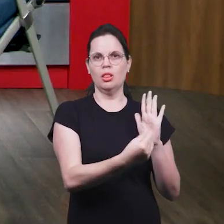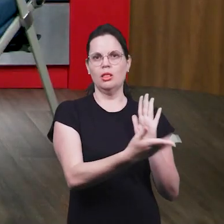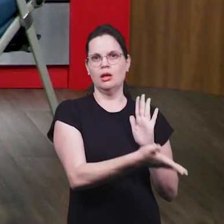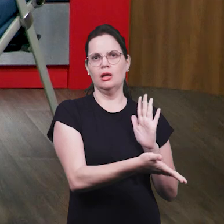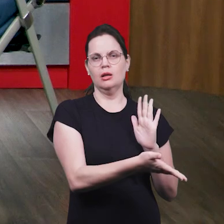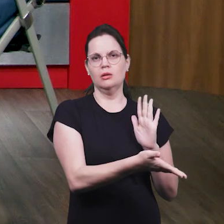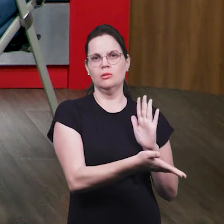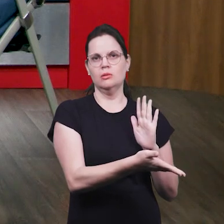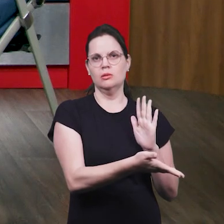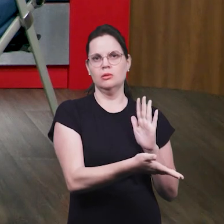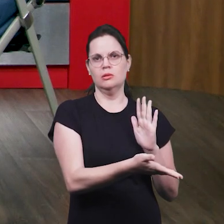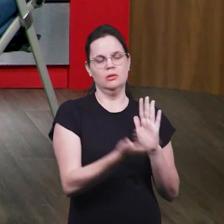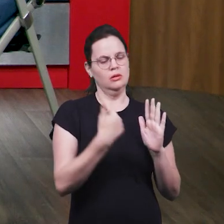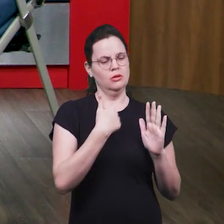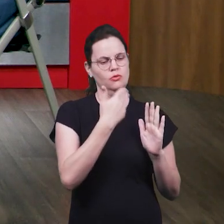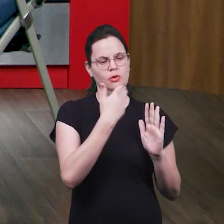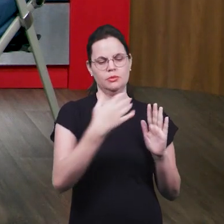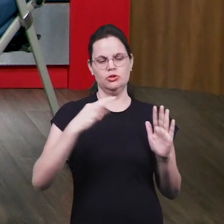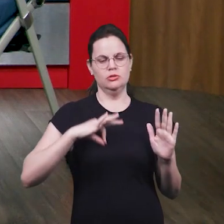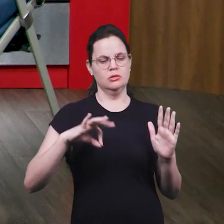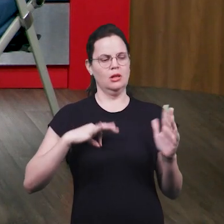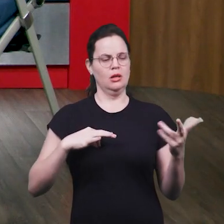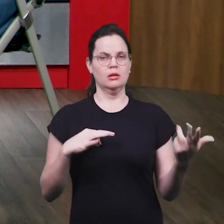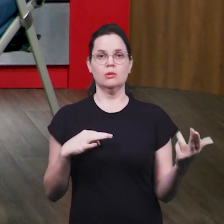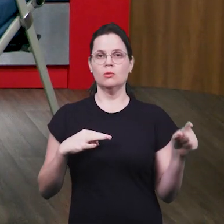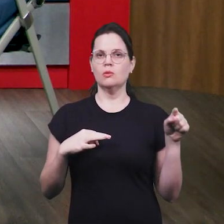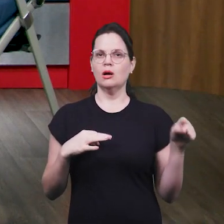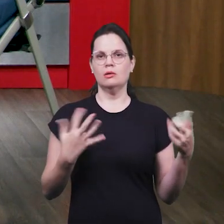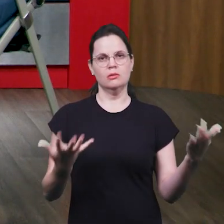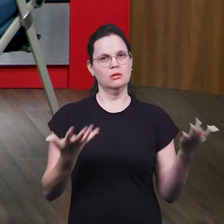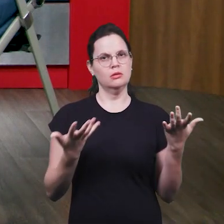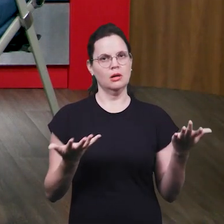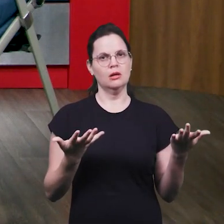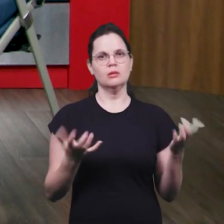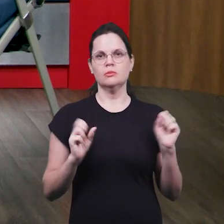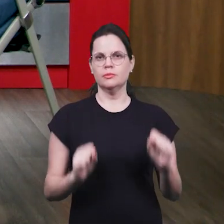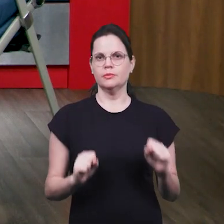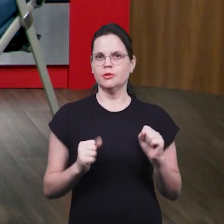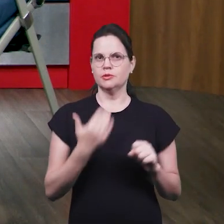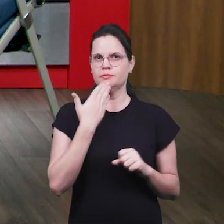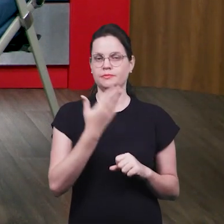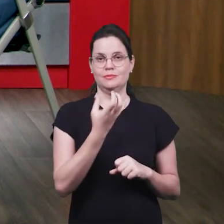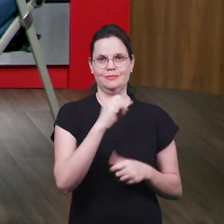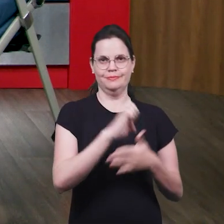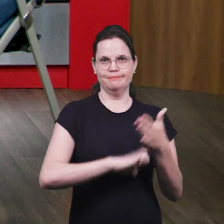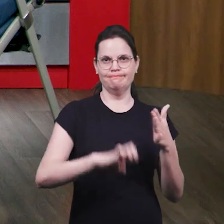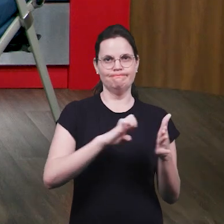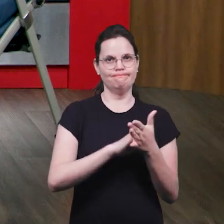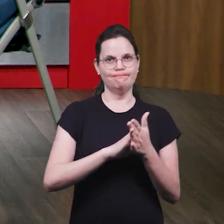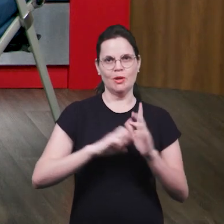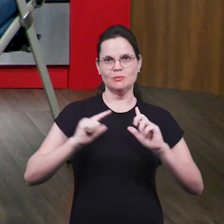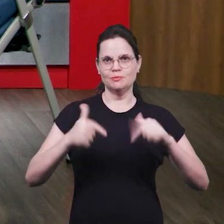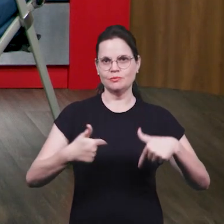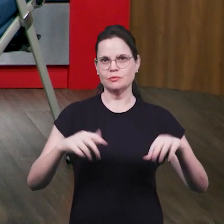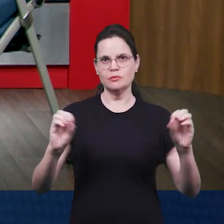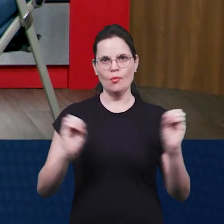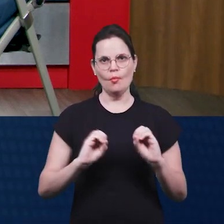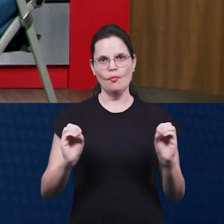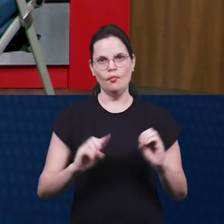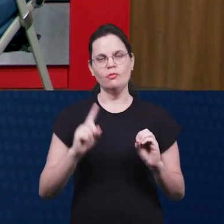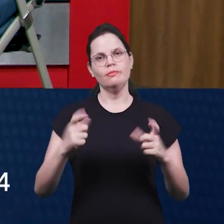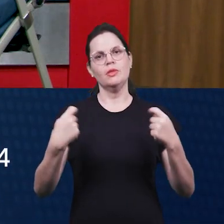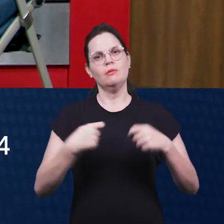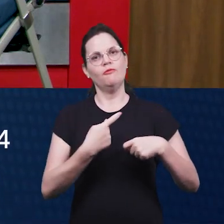ela pode pedir o salário equivalente ao dele ou dela. Agora, se a empresa não toma nenhuma atitude, o que ela faz? Ela